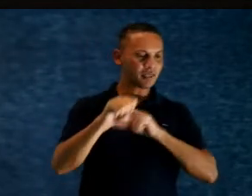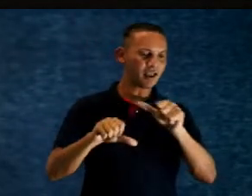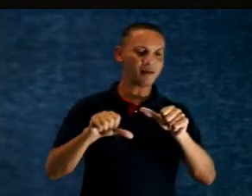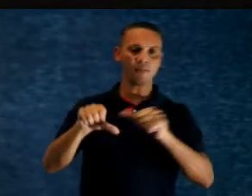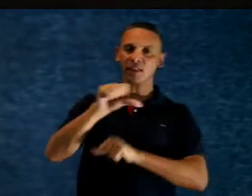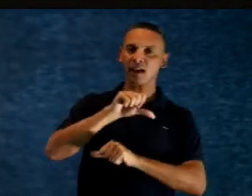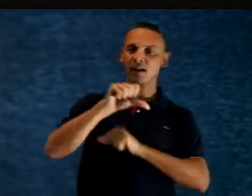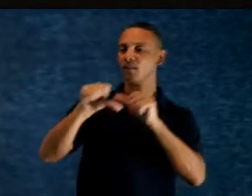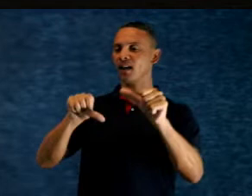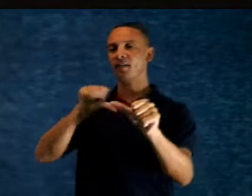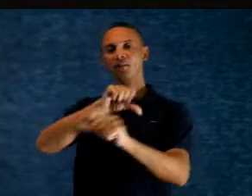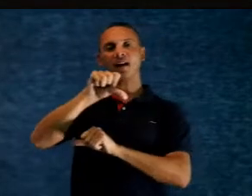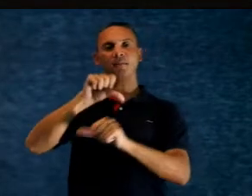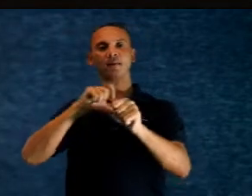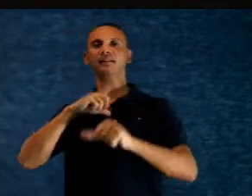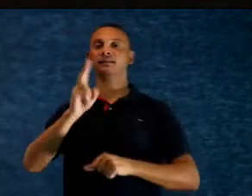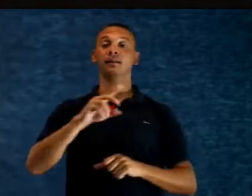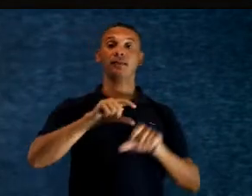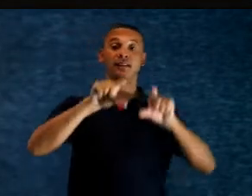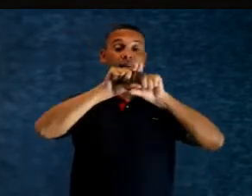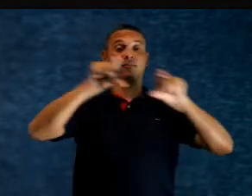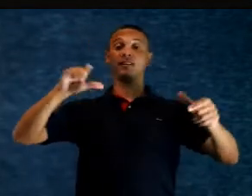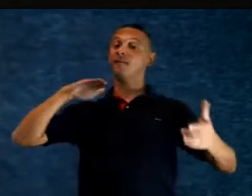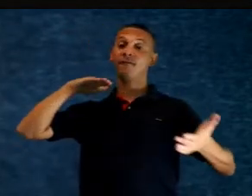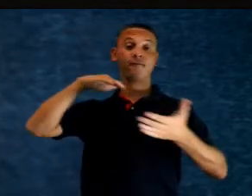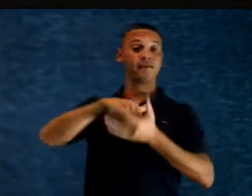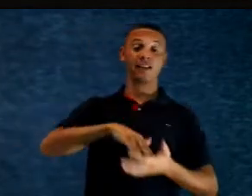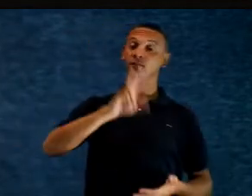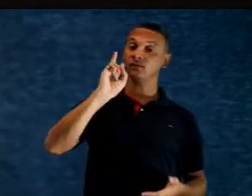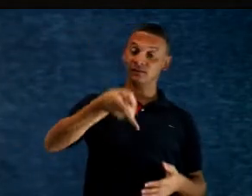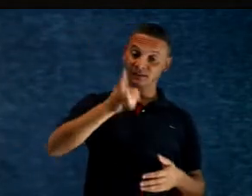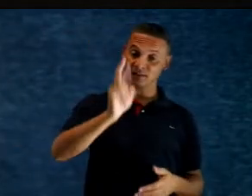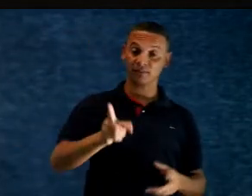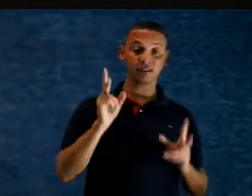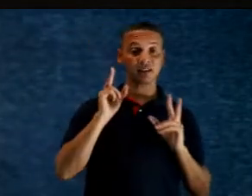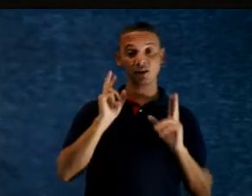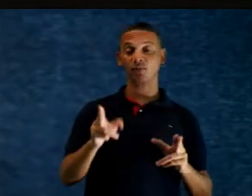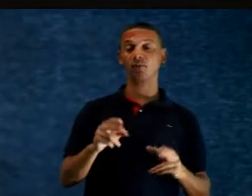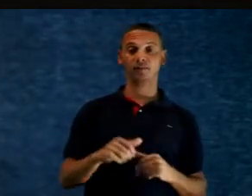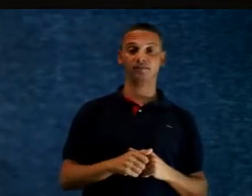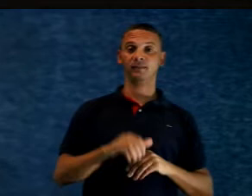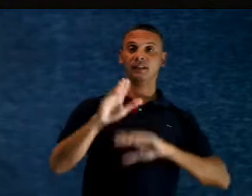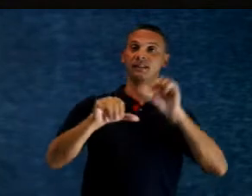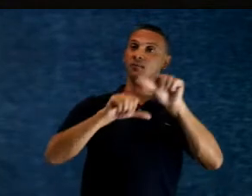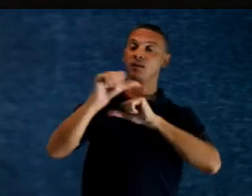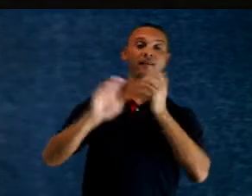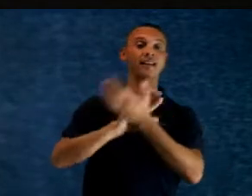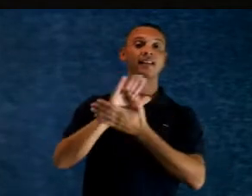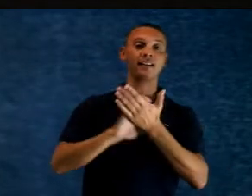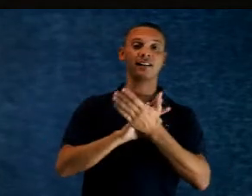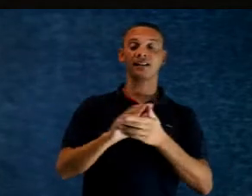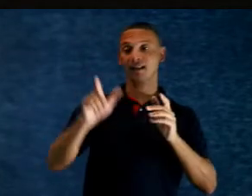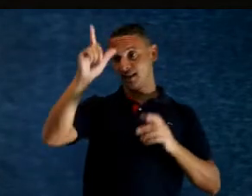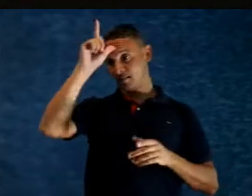do alemão Bismarck, né? "Ah, se no Brasil esta é a bebida dos pobres, o que não será a bebida dos ricos?"